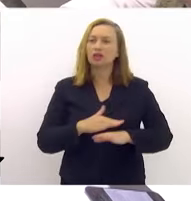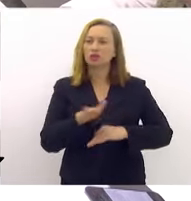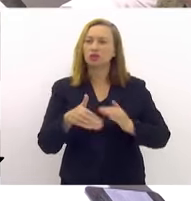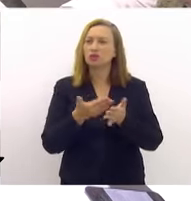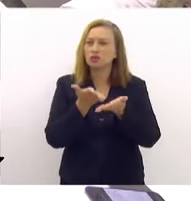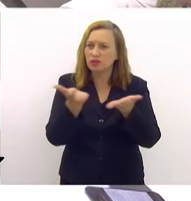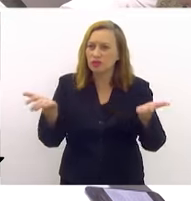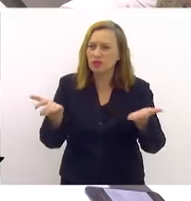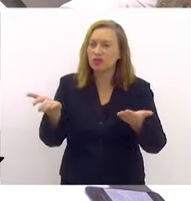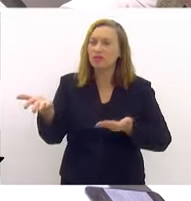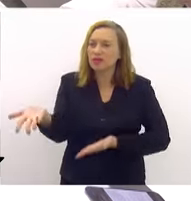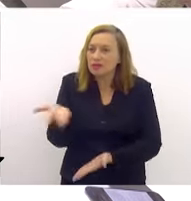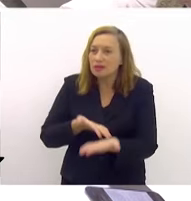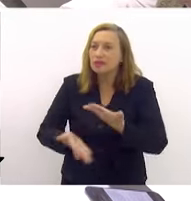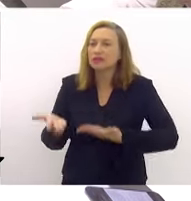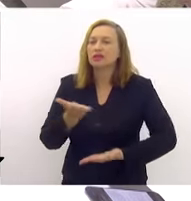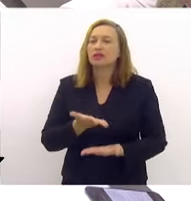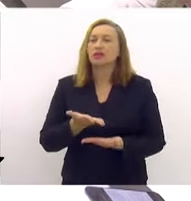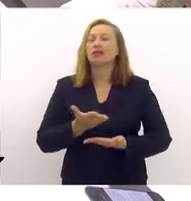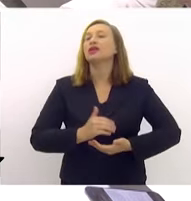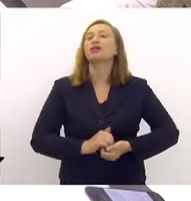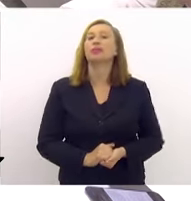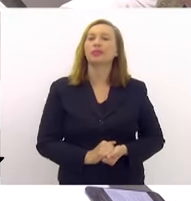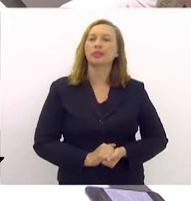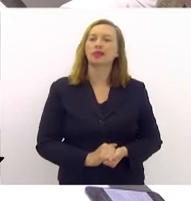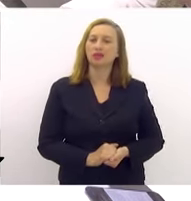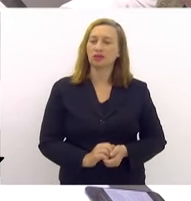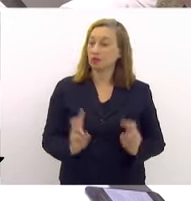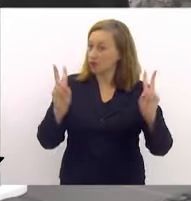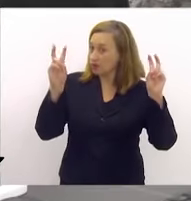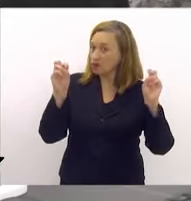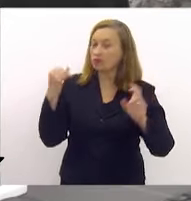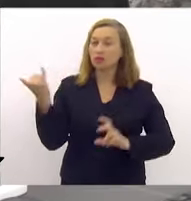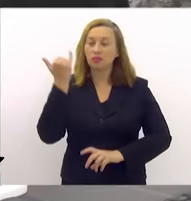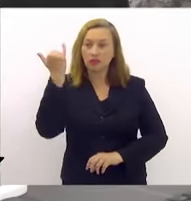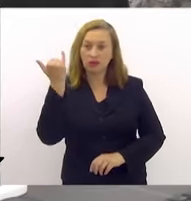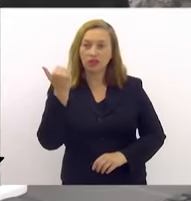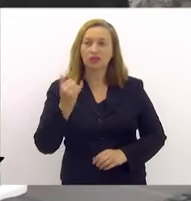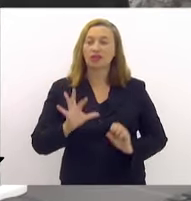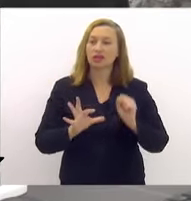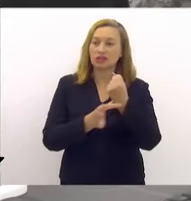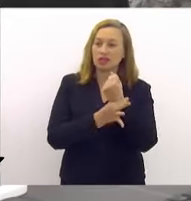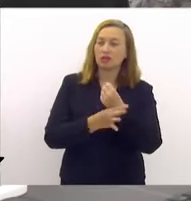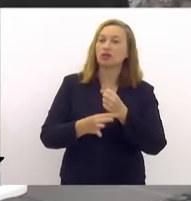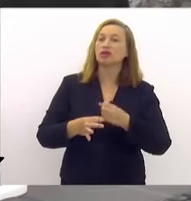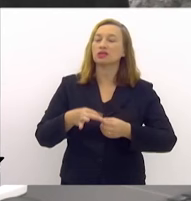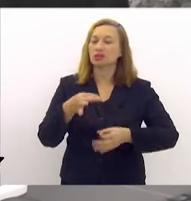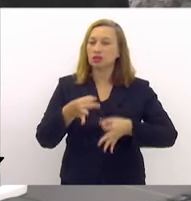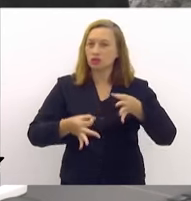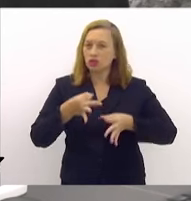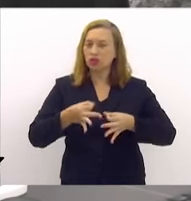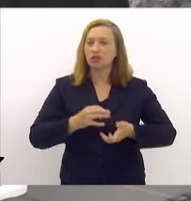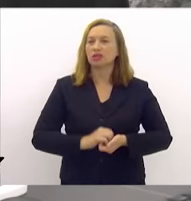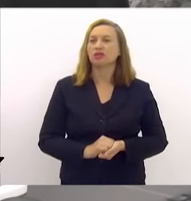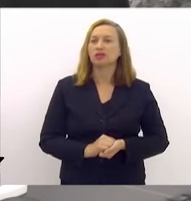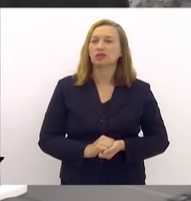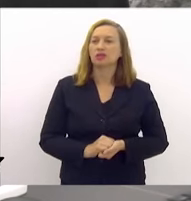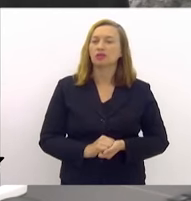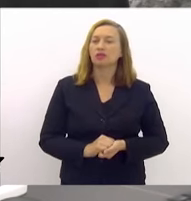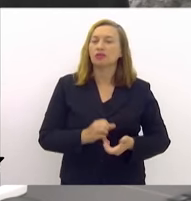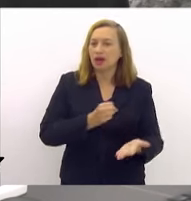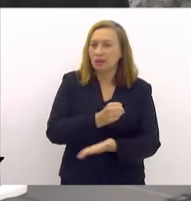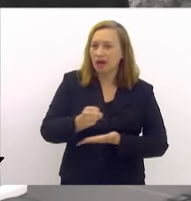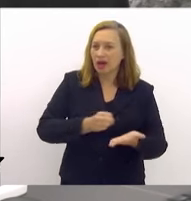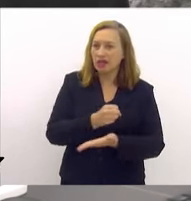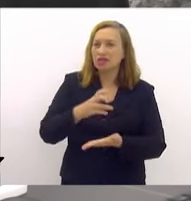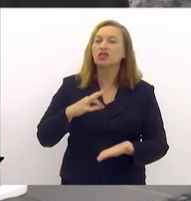pela parcimônia com a matéria, mas é importante a gente garantir a segurança jurídica e foi isso que embasou